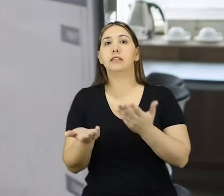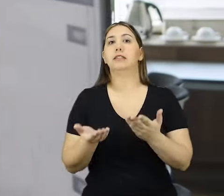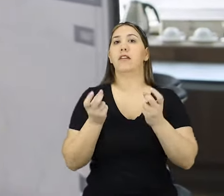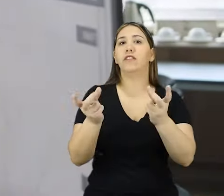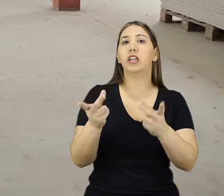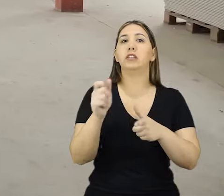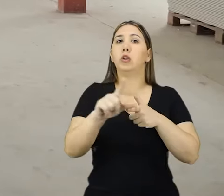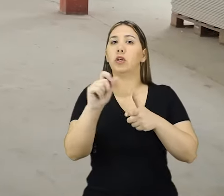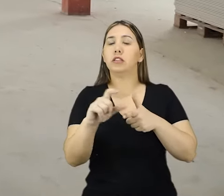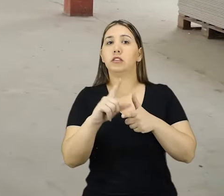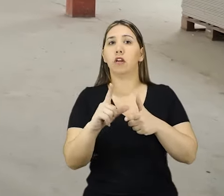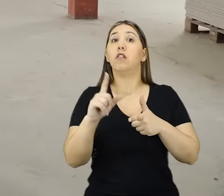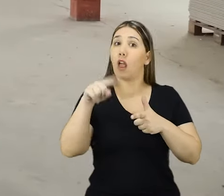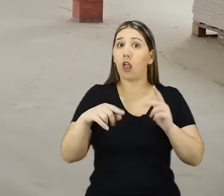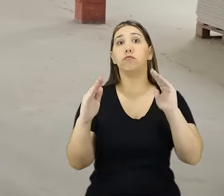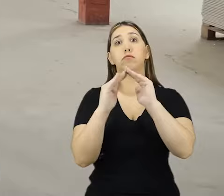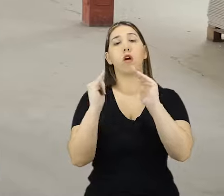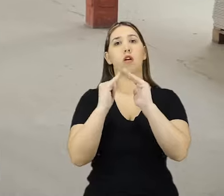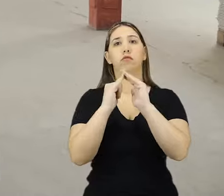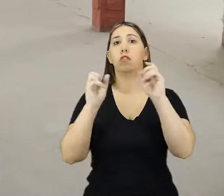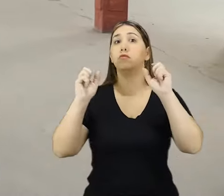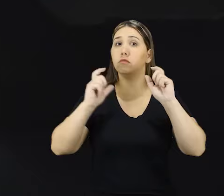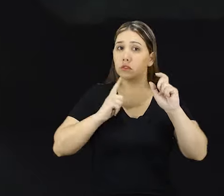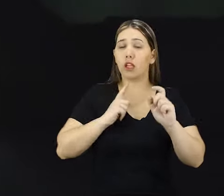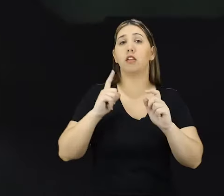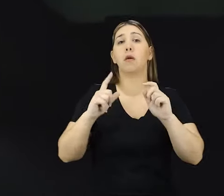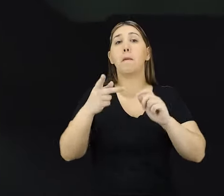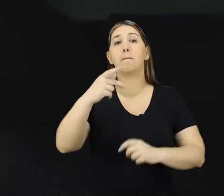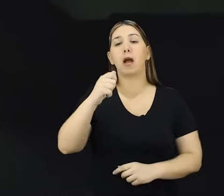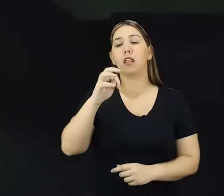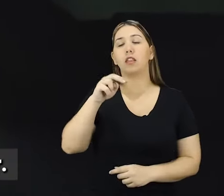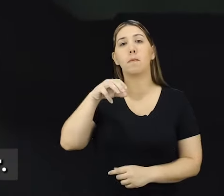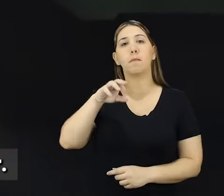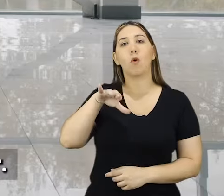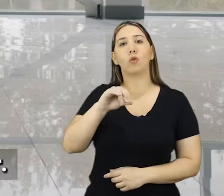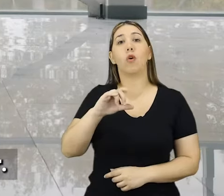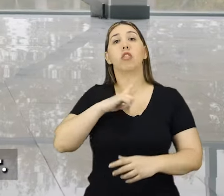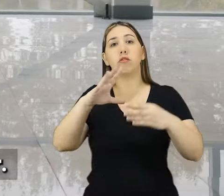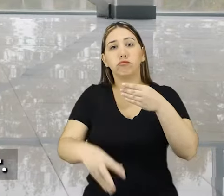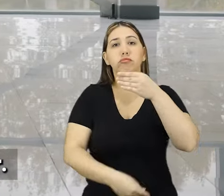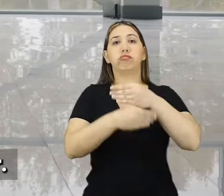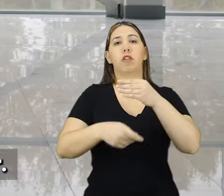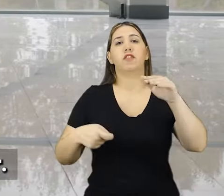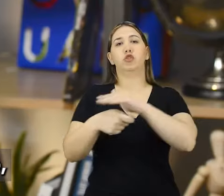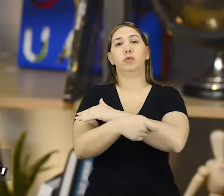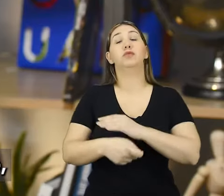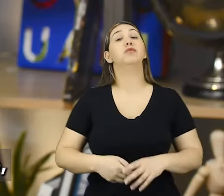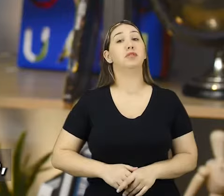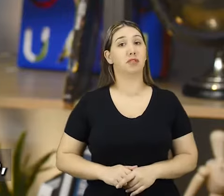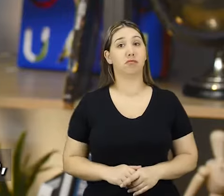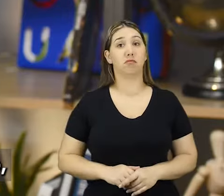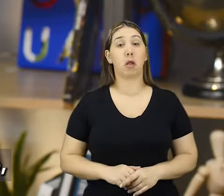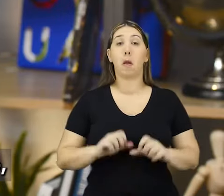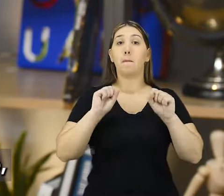venda, seja para locação. Então, é um imóvel, ele pode estar no patrimônio do fundo e a renda daquele imóvel vai compor o rendimento daquele investidor. Ele